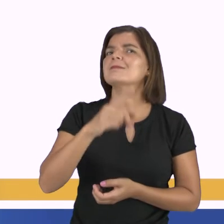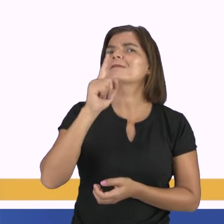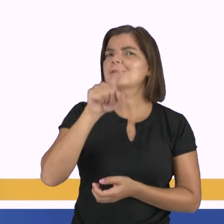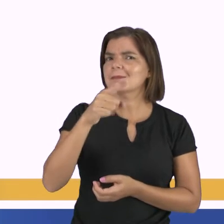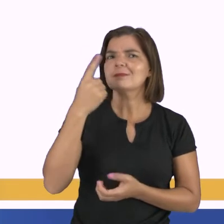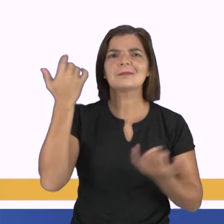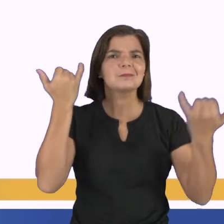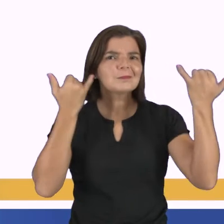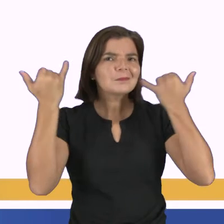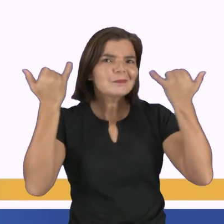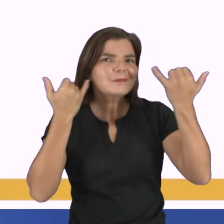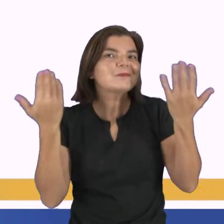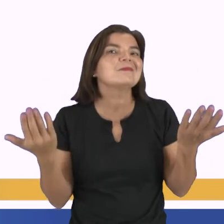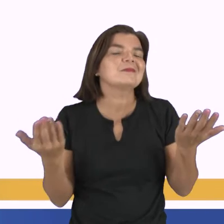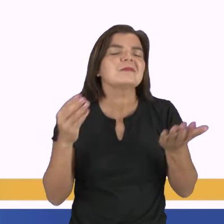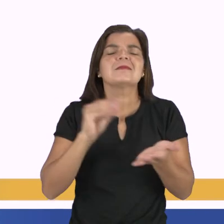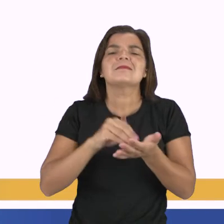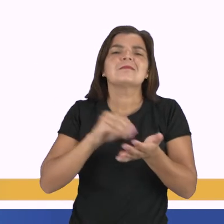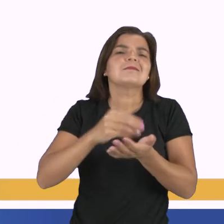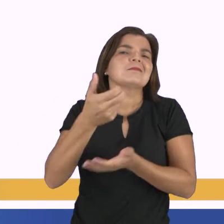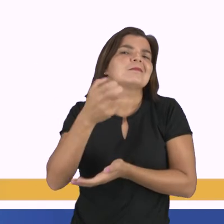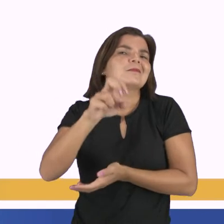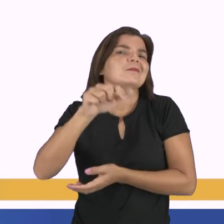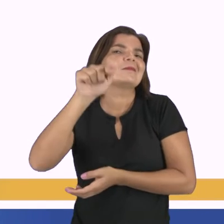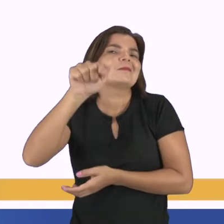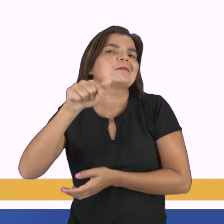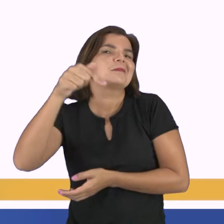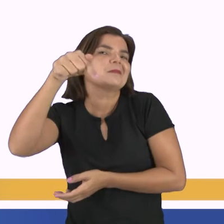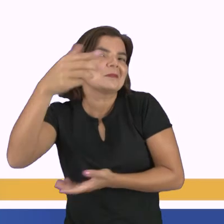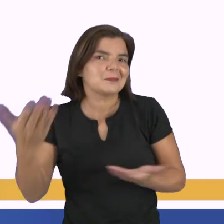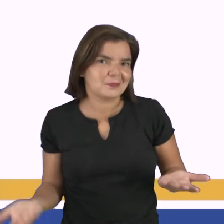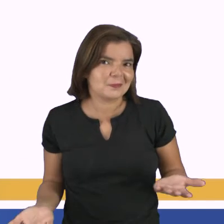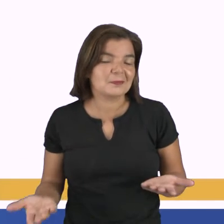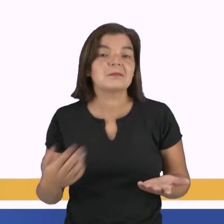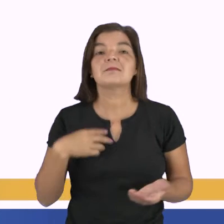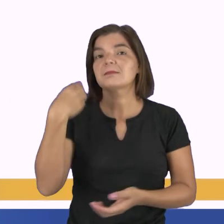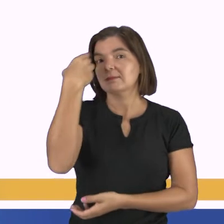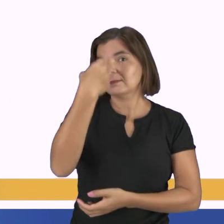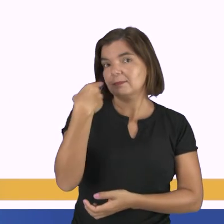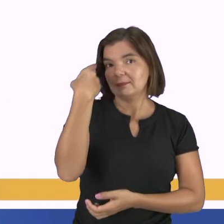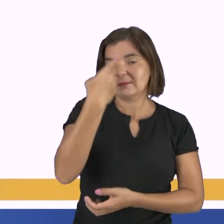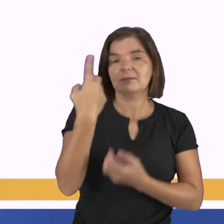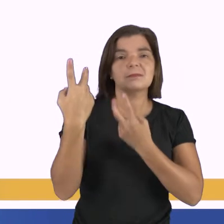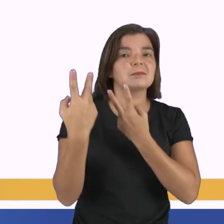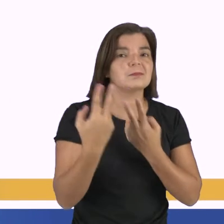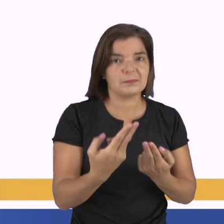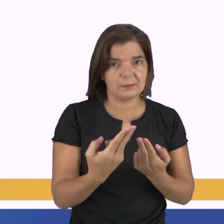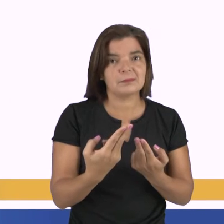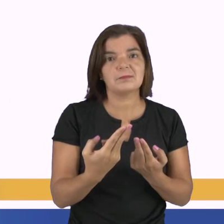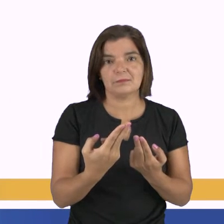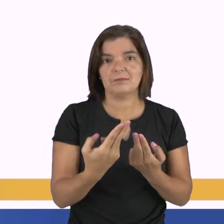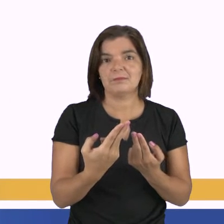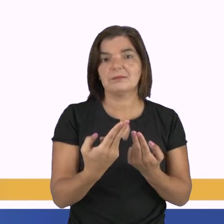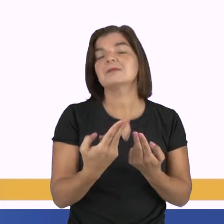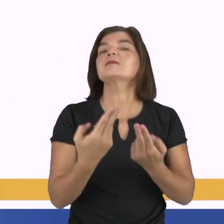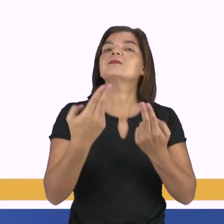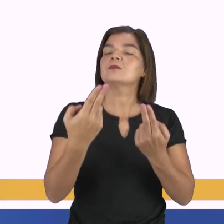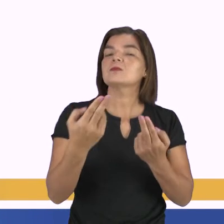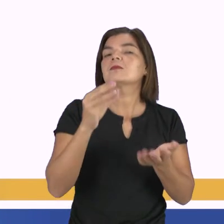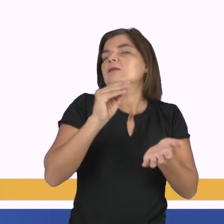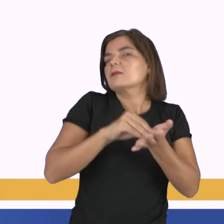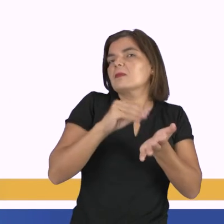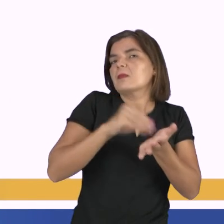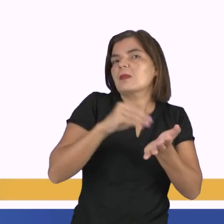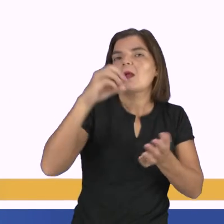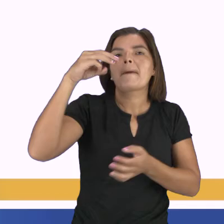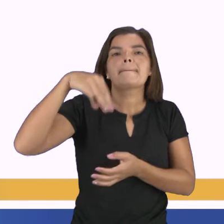ouviu essa expressão? Faltam 15 para as 7. Em espanhol, a gente vai pegar essa mesma pegada, certo? Faltam